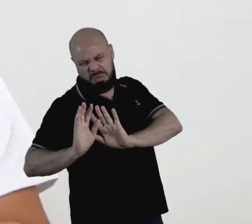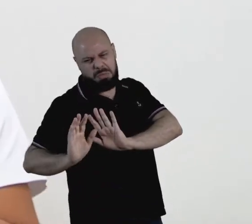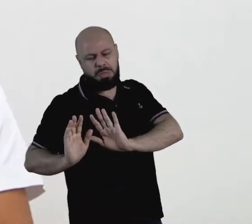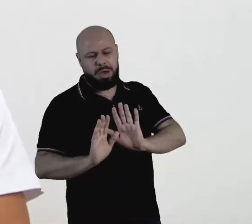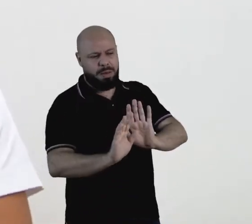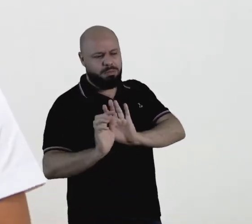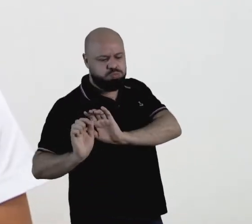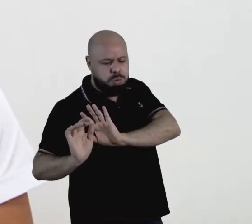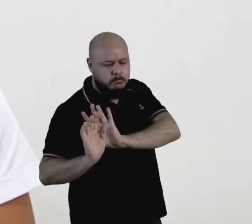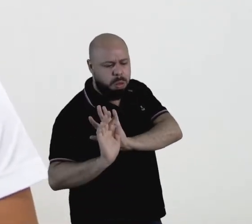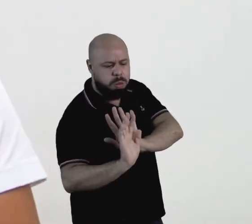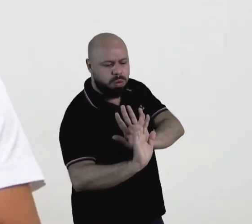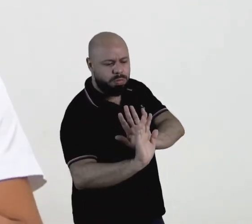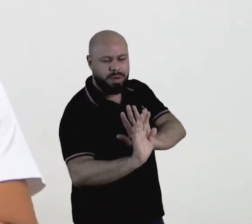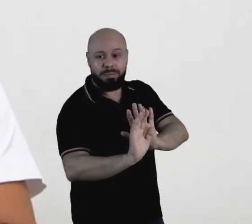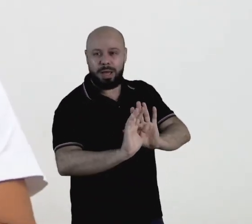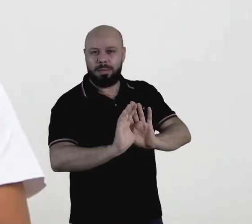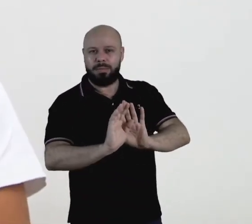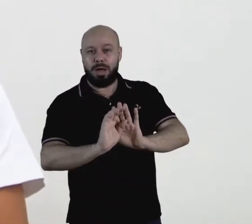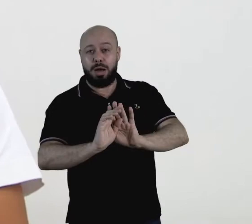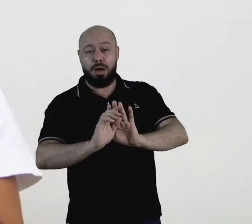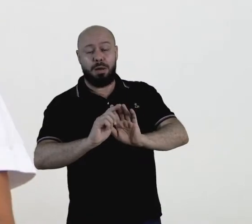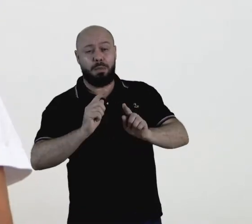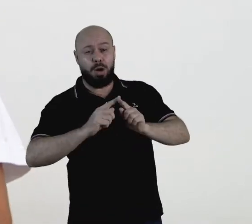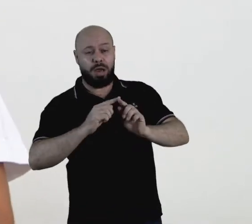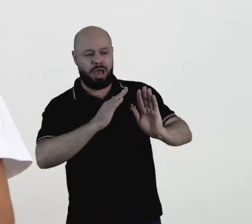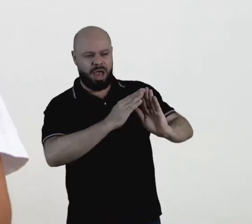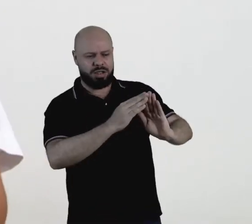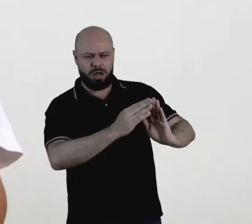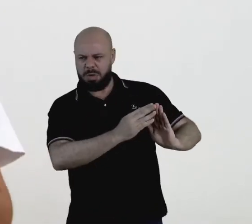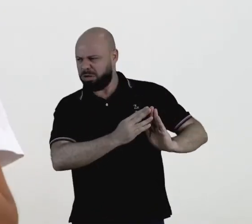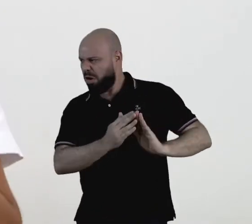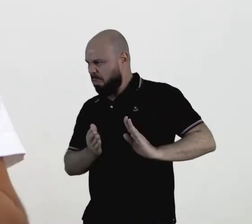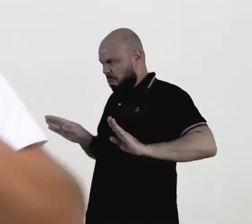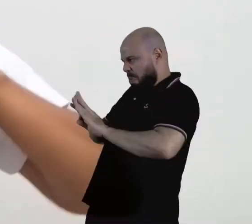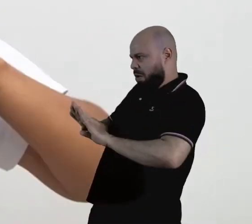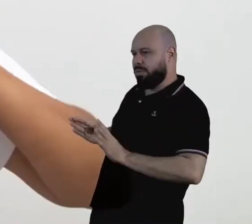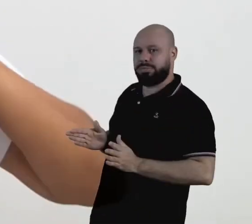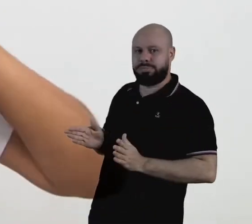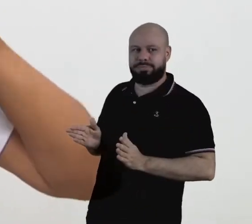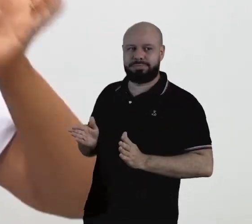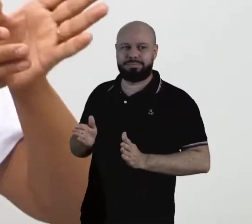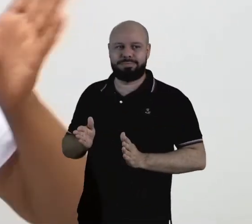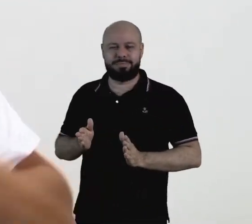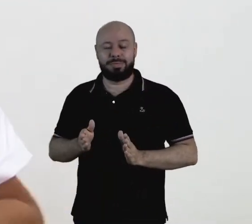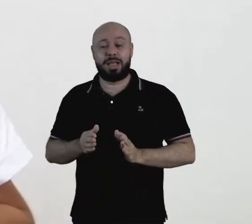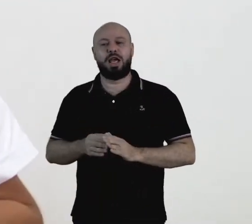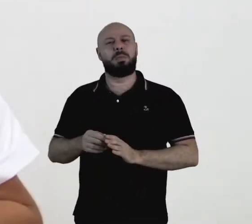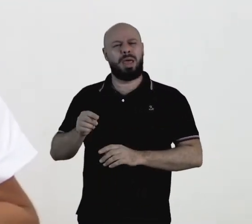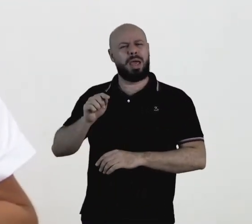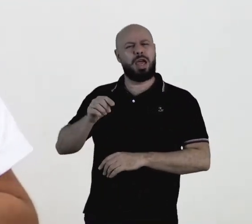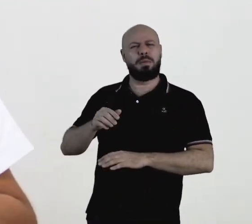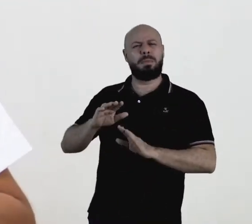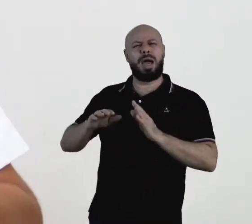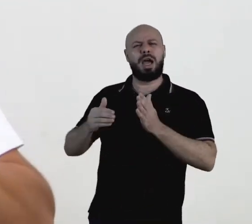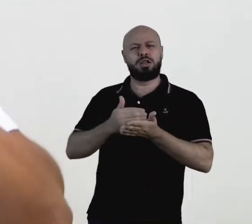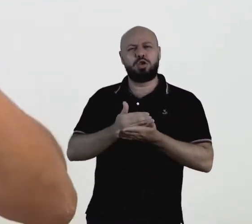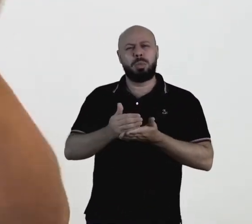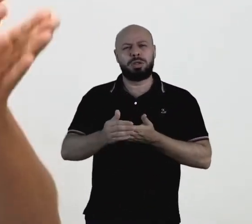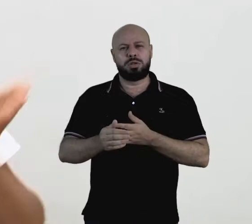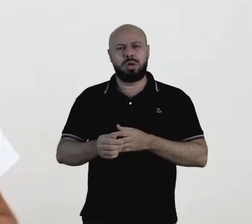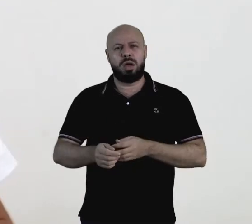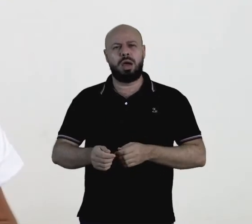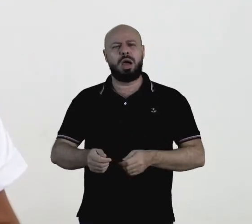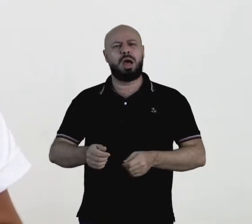Vamos lembrar também que a campanha de vacinação, ela começou lá nas favelas, começou